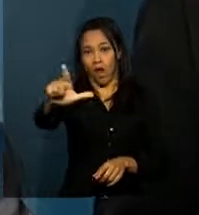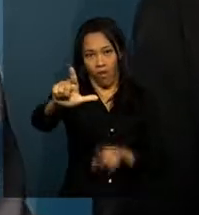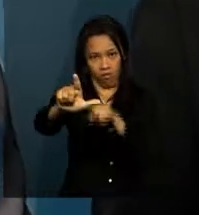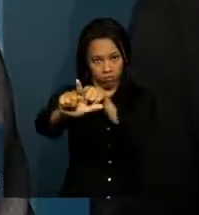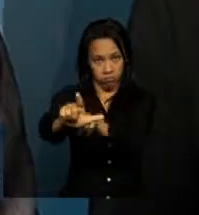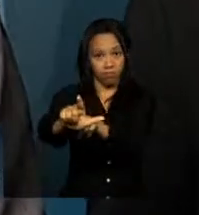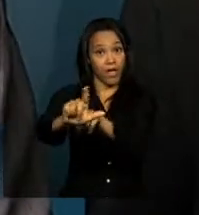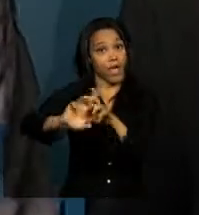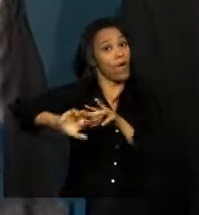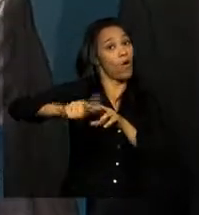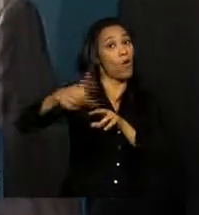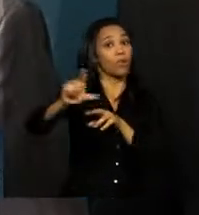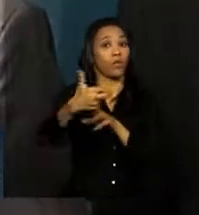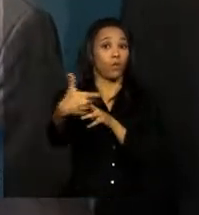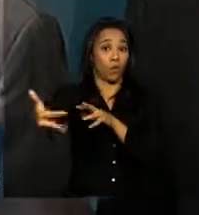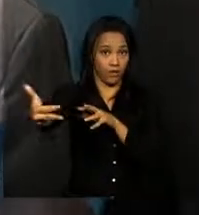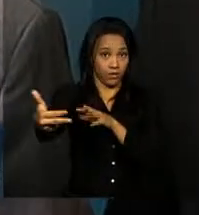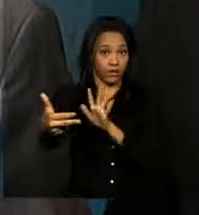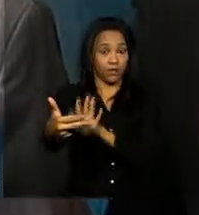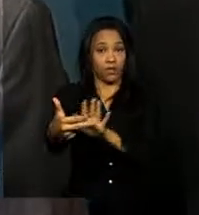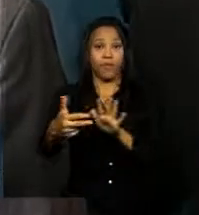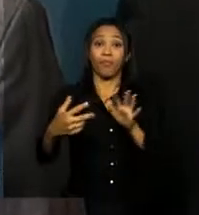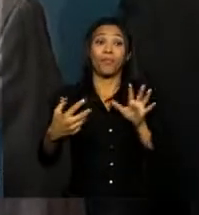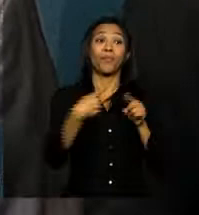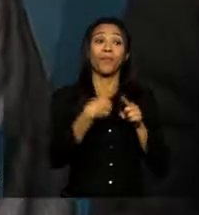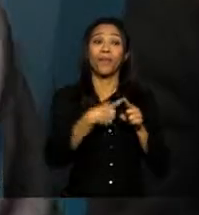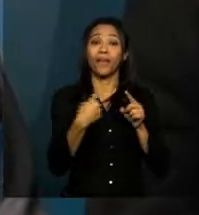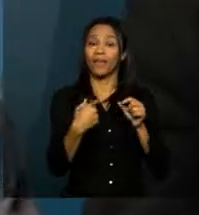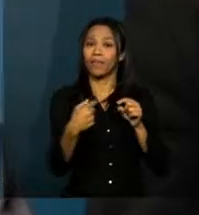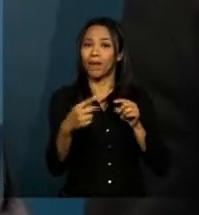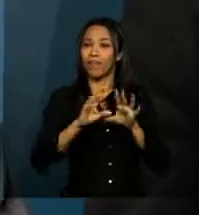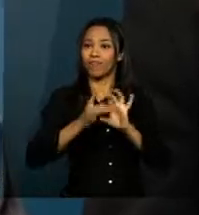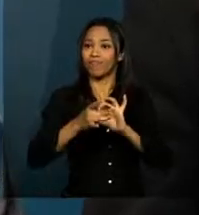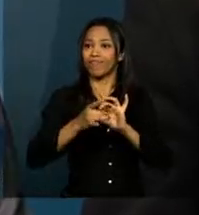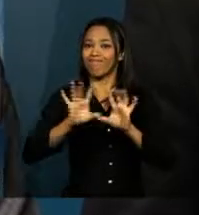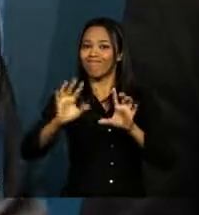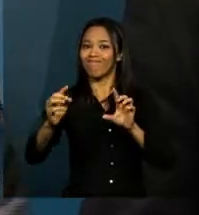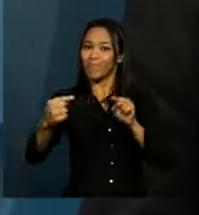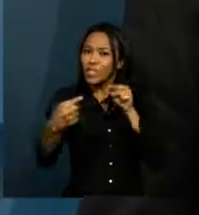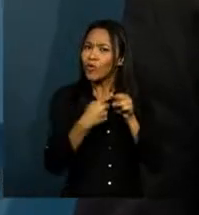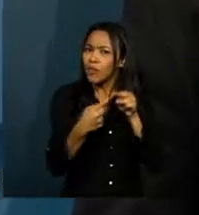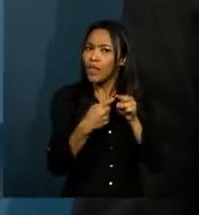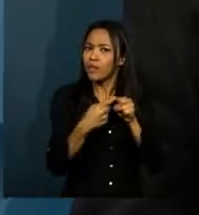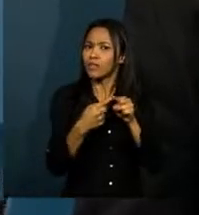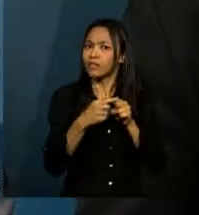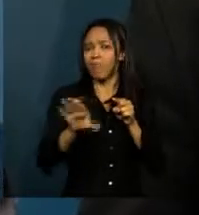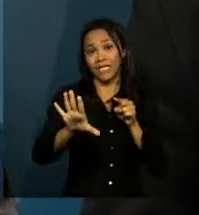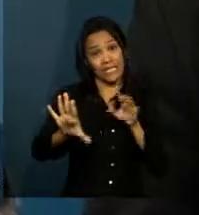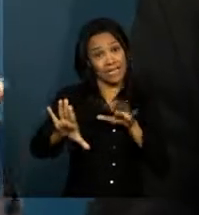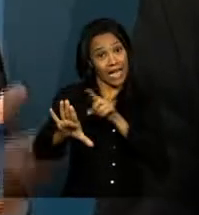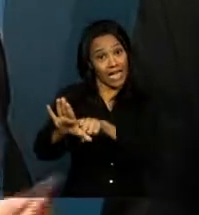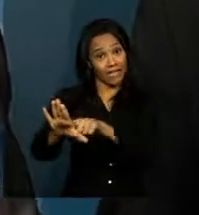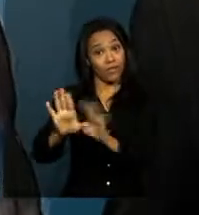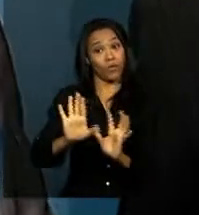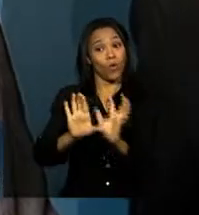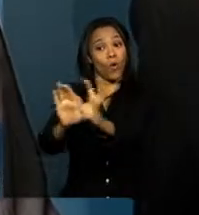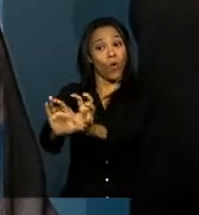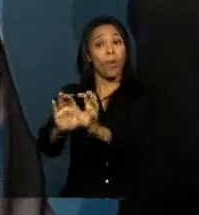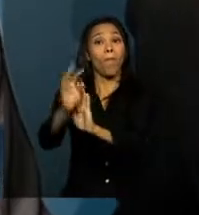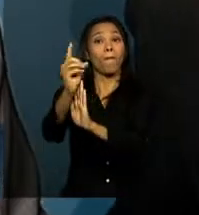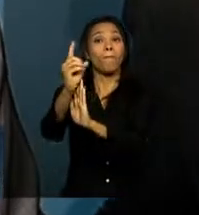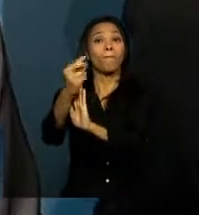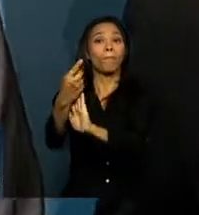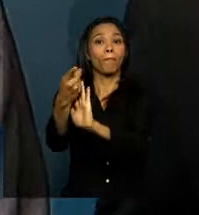julgamos interessante para que não se descontextualizasse a situação do direito autoral, que ficasse para esse projeto de lei. Agora, nos